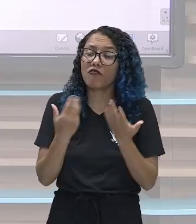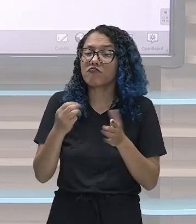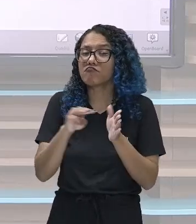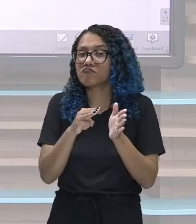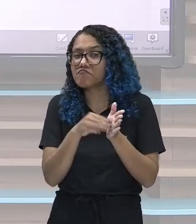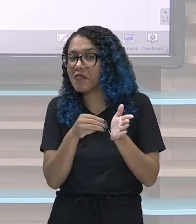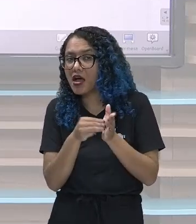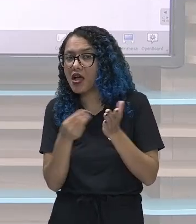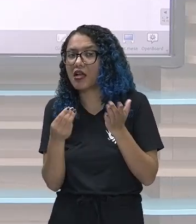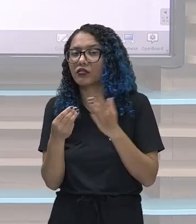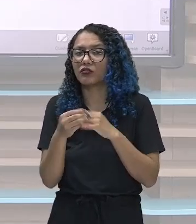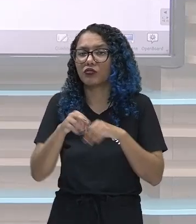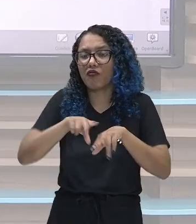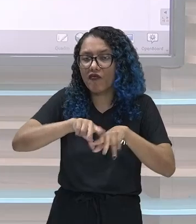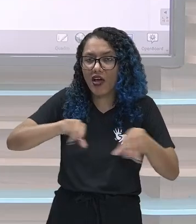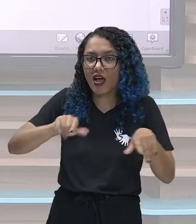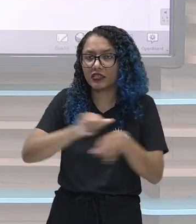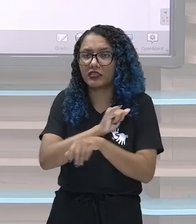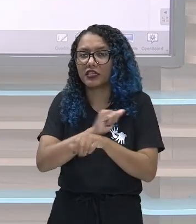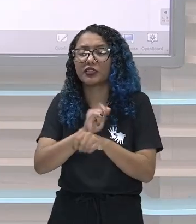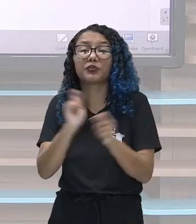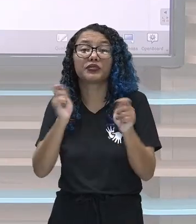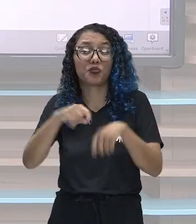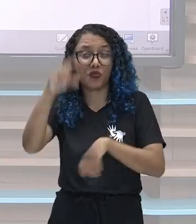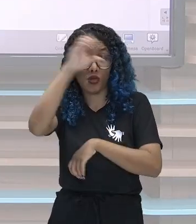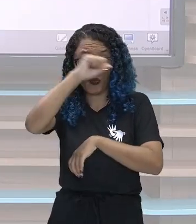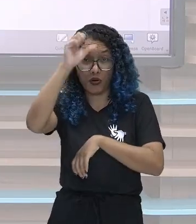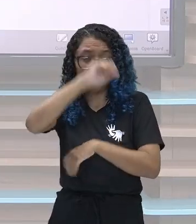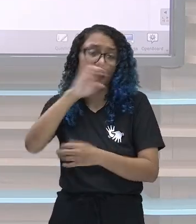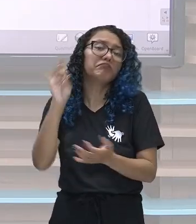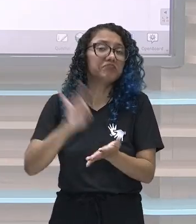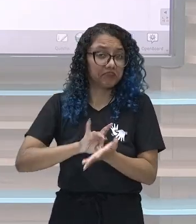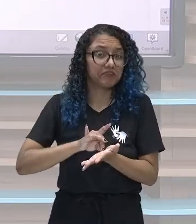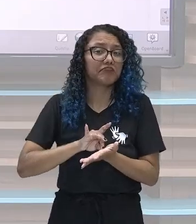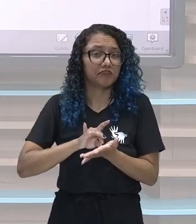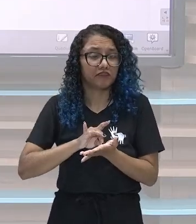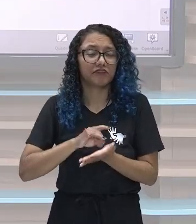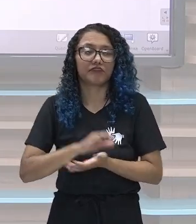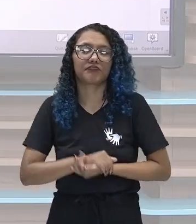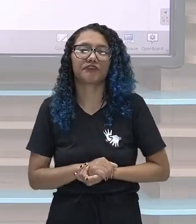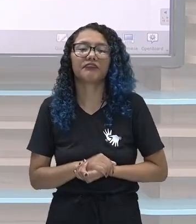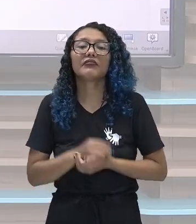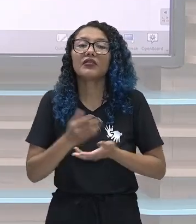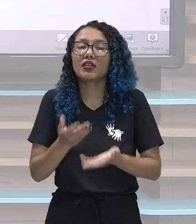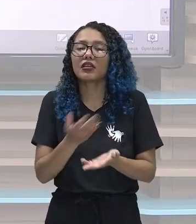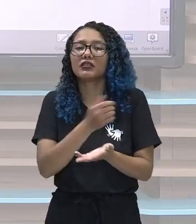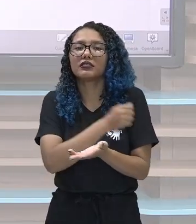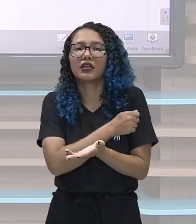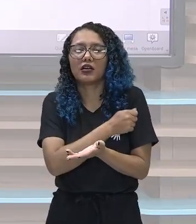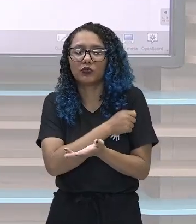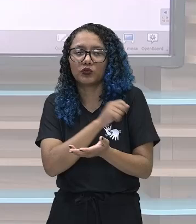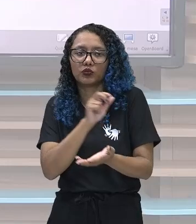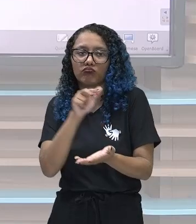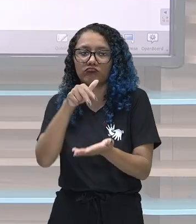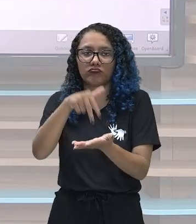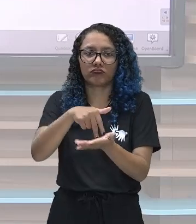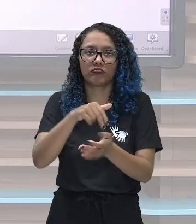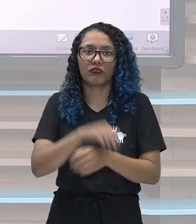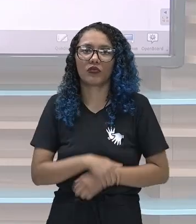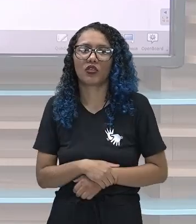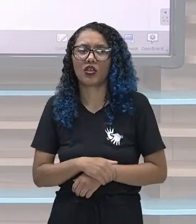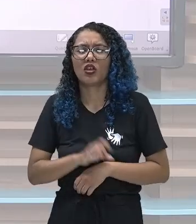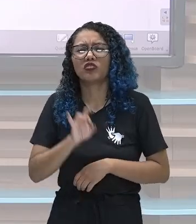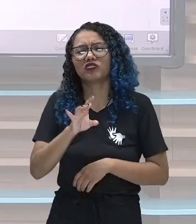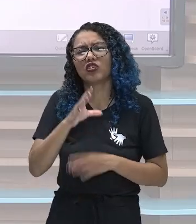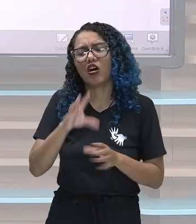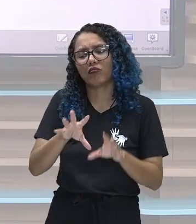para que a aprendizagem aconteça, tá? Os estudantes protagonistas não são apenas receptores passivos de